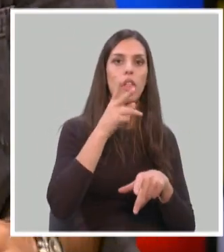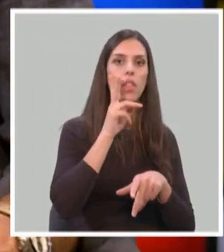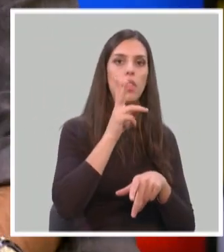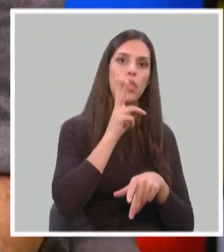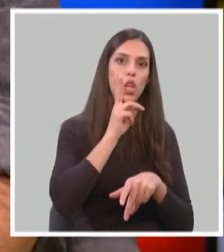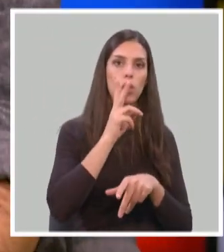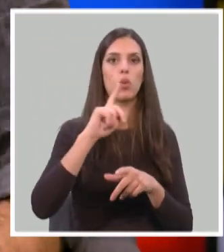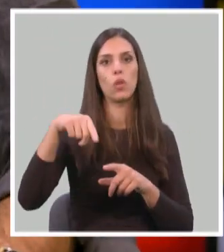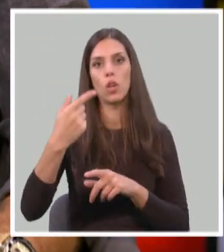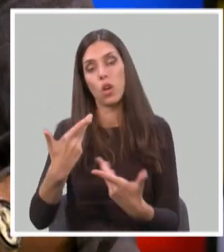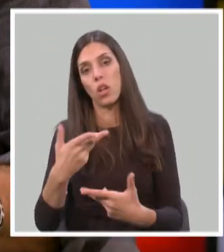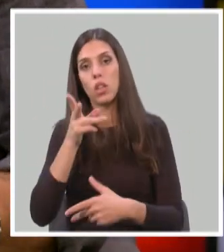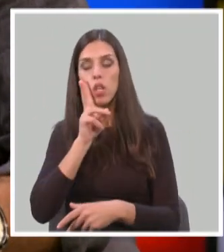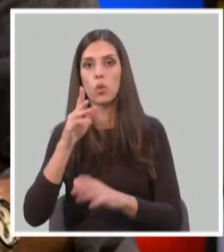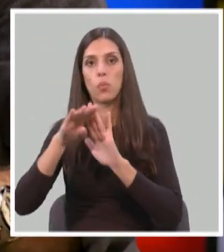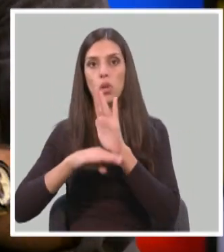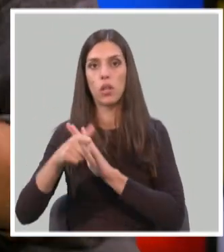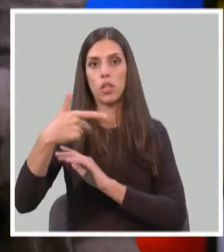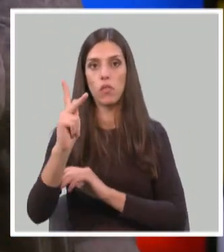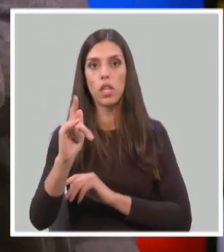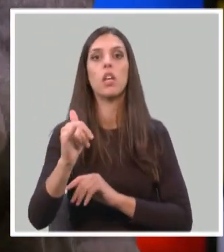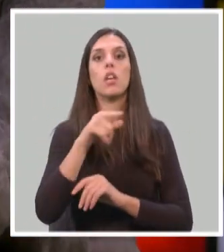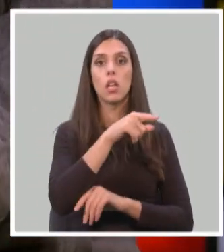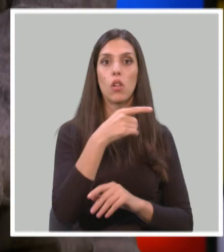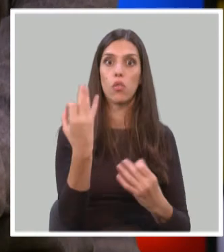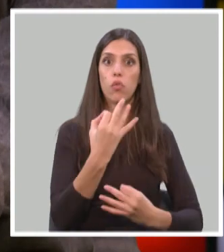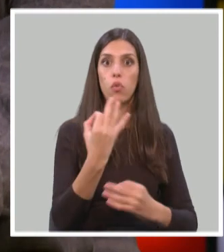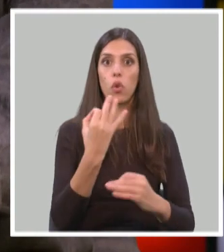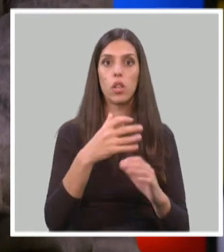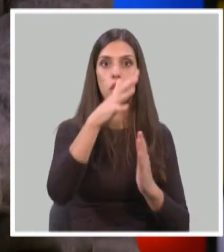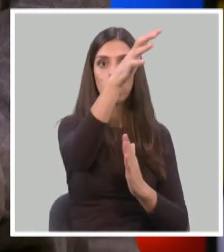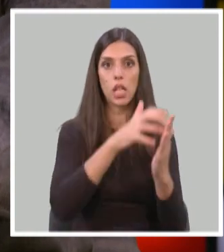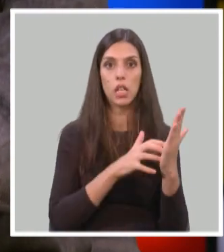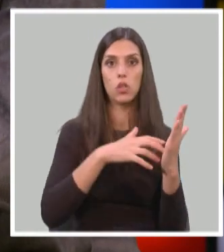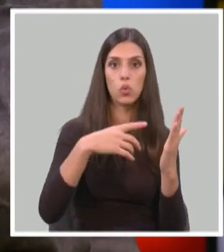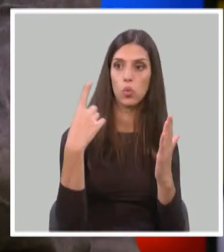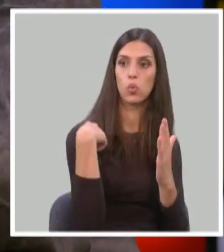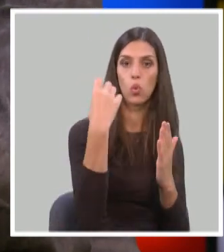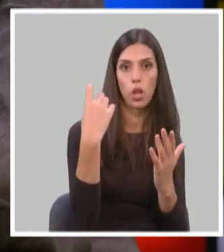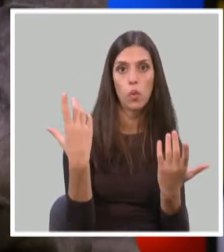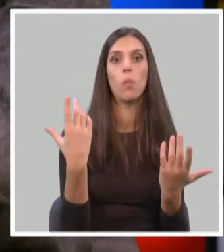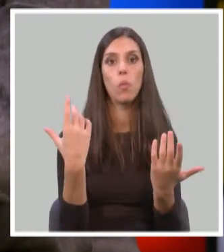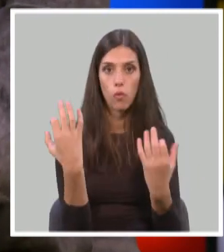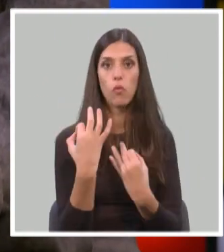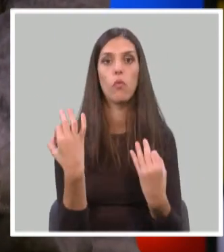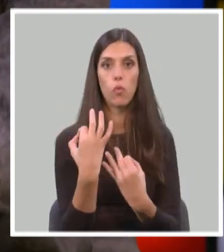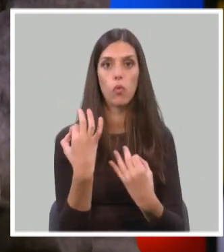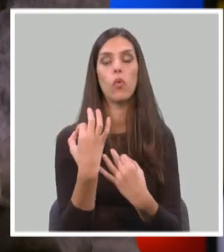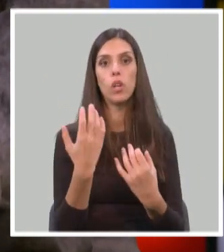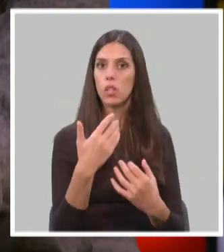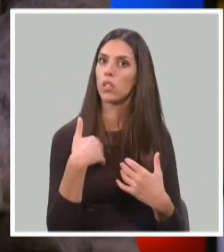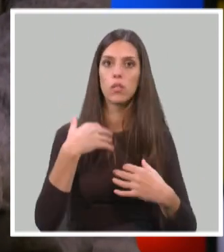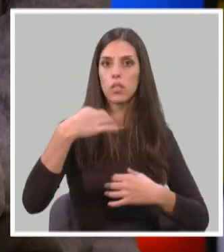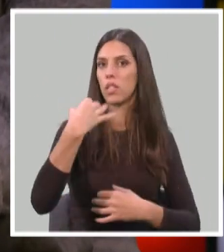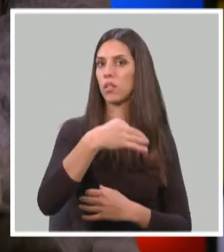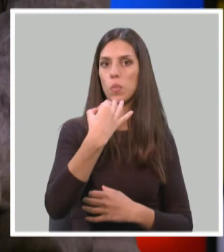que teve um tiro no escuro total e porque gostava dos meus textos, resolveu conhecer-me e apostar em mim. Sinto sempre uma dívida